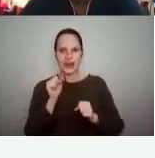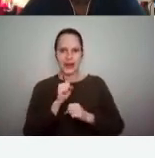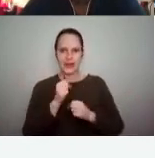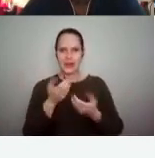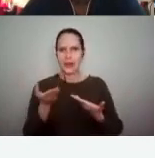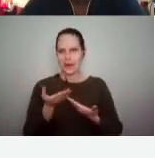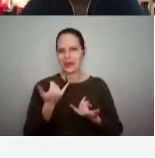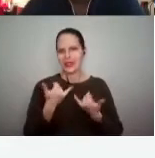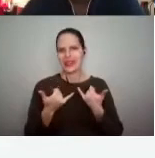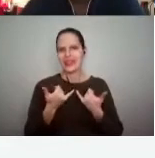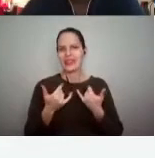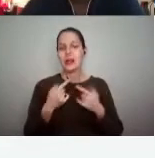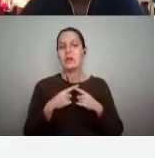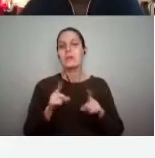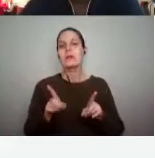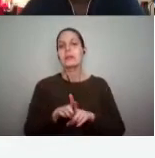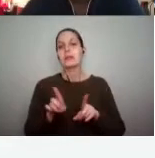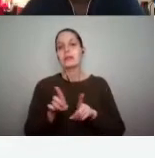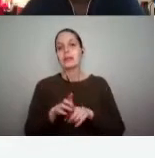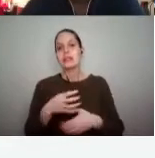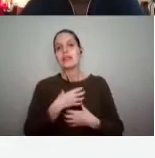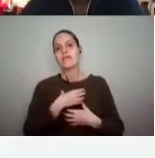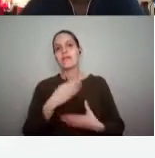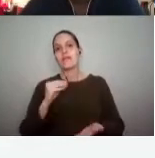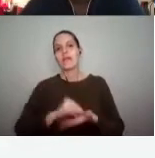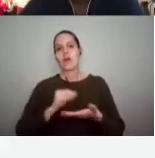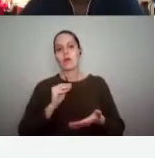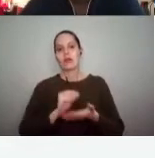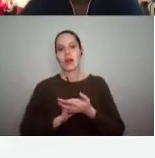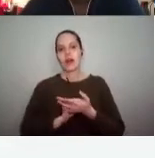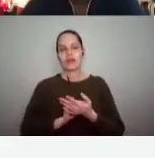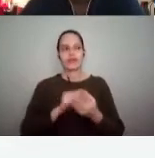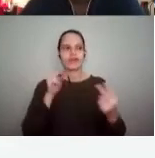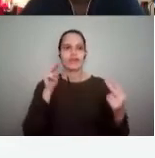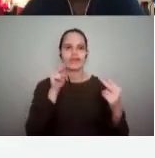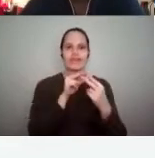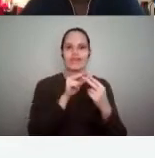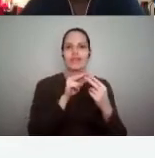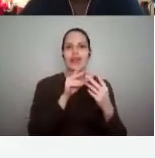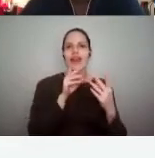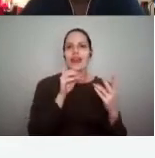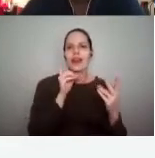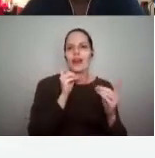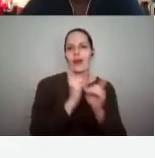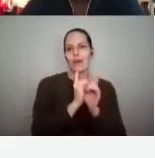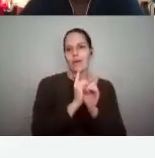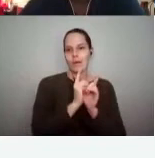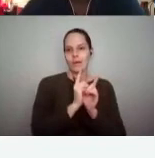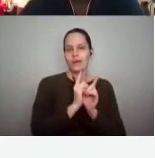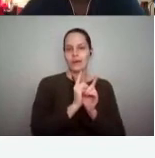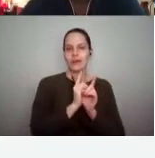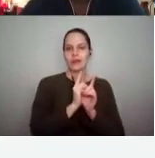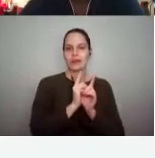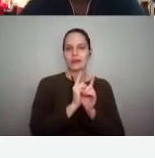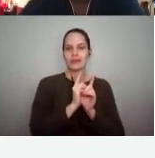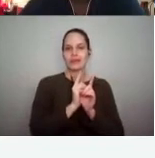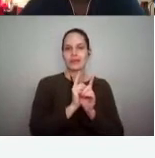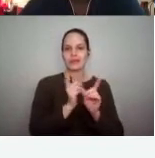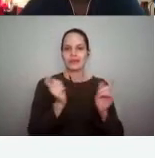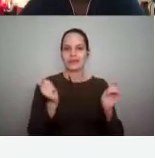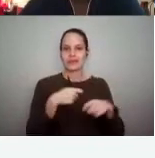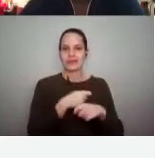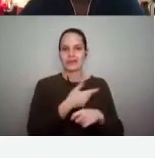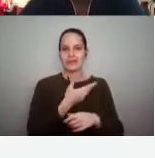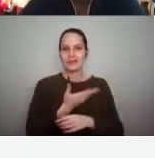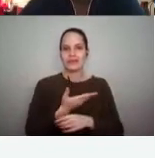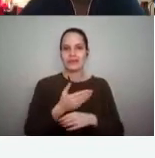muita falta do toque, né, do poder ter um olho no olho, né, a